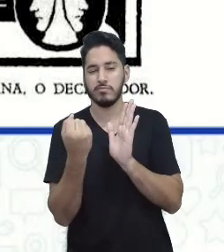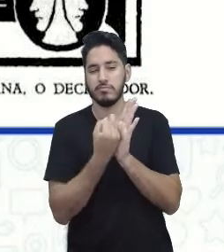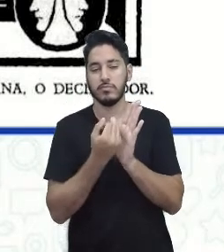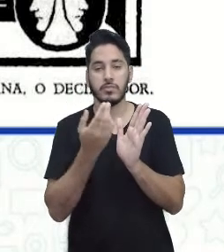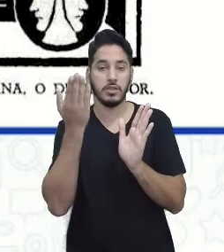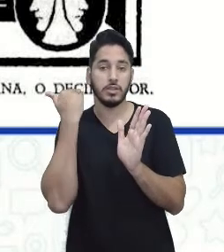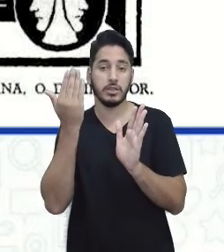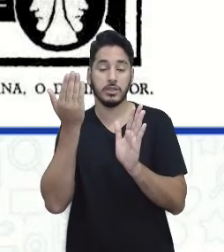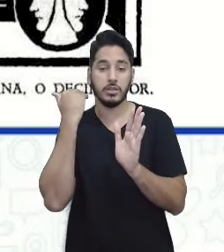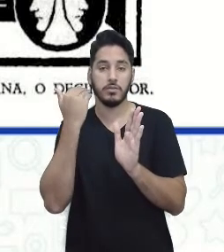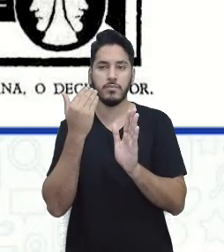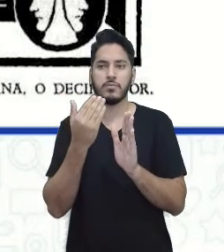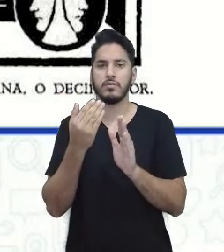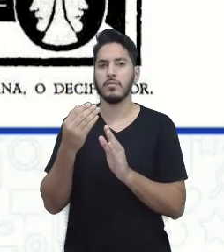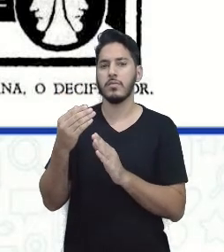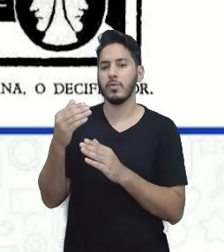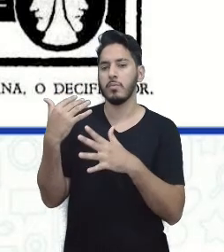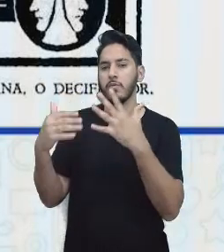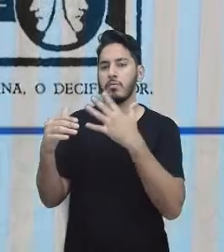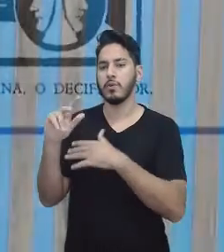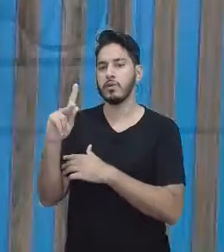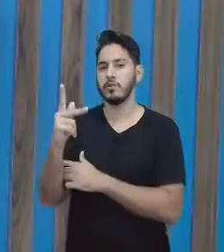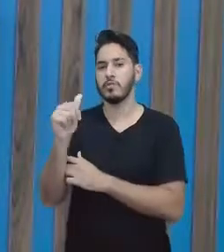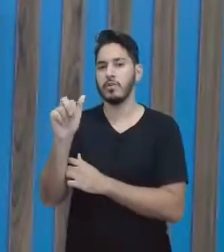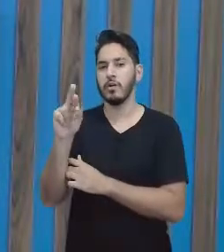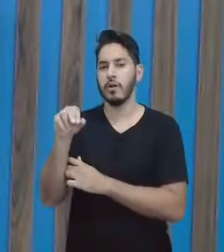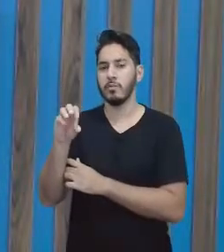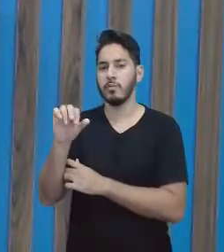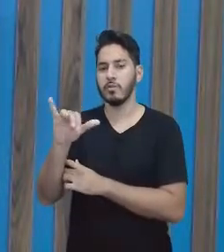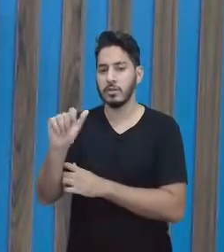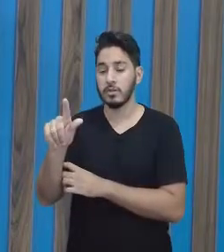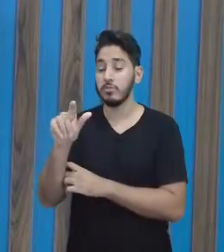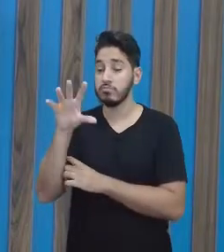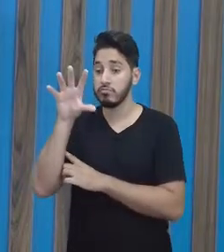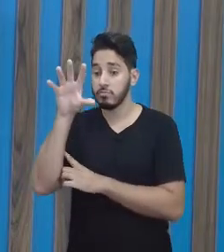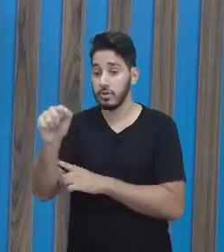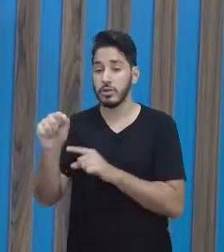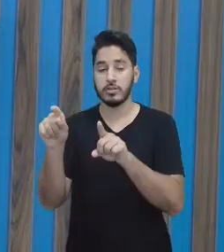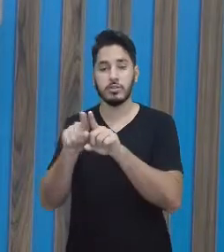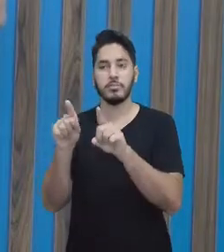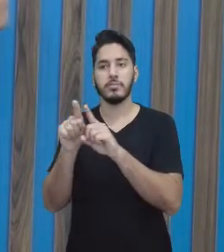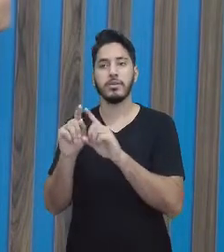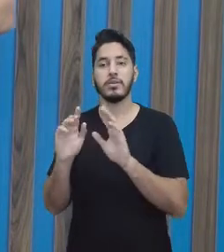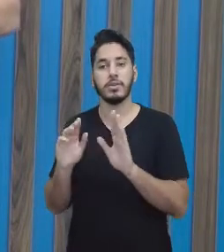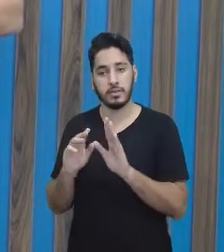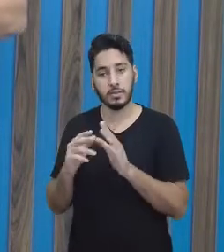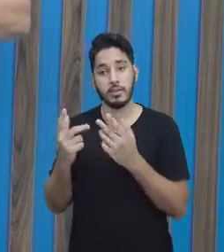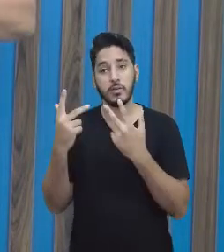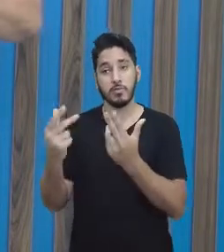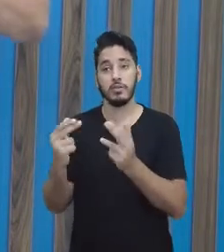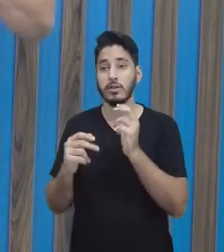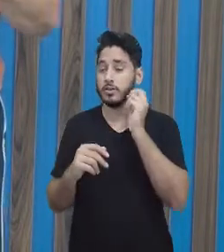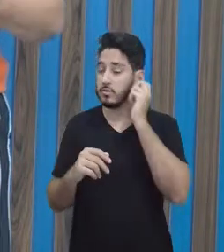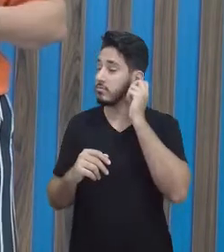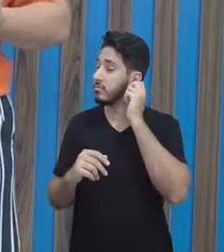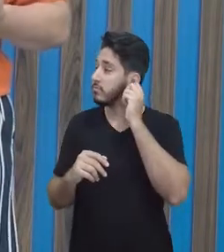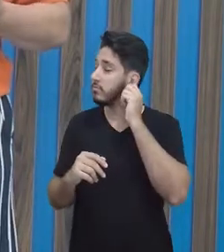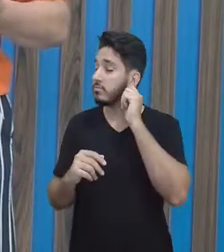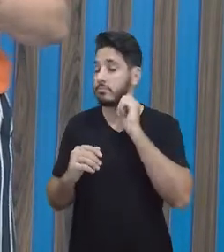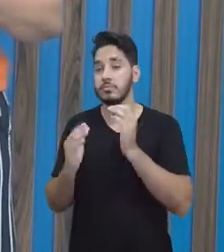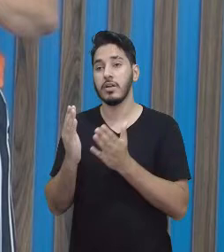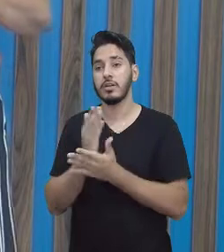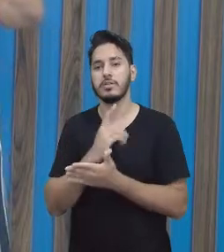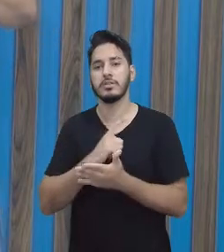E aí o movimento armorial vem resgatar também essa ideia, né, dos brasões, as inscrições. Os brasões às vezes